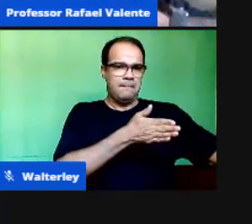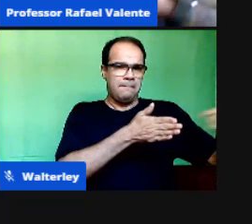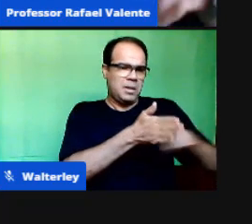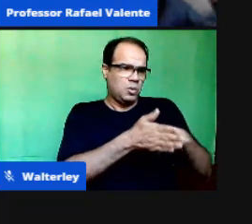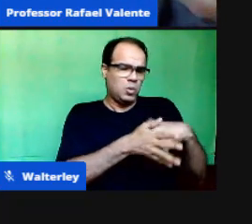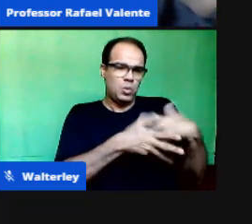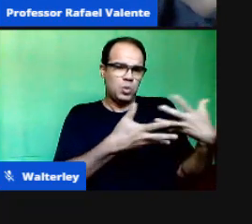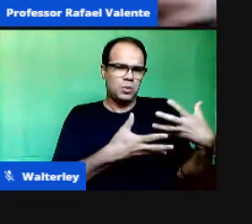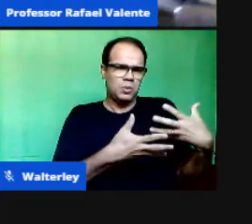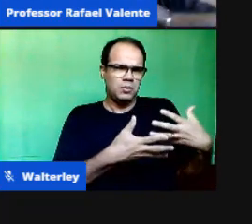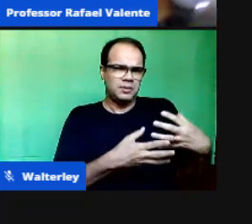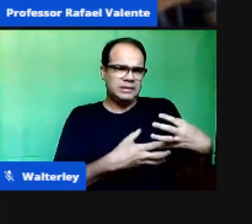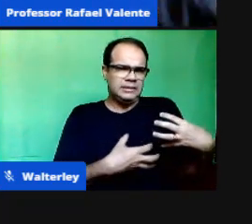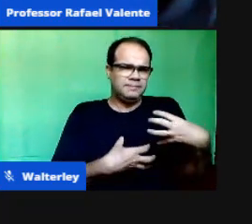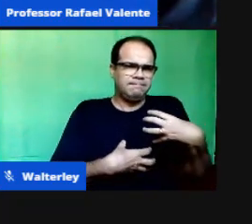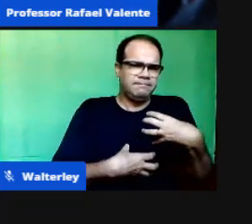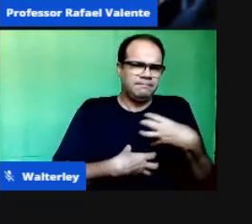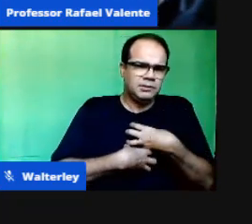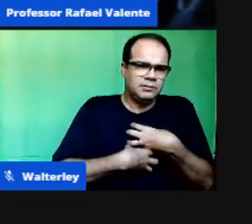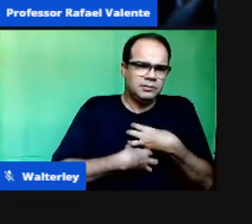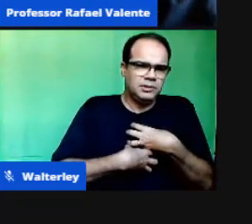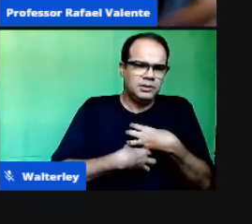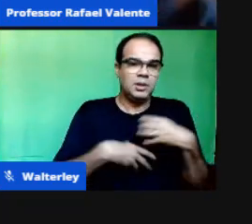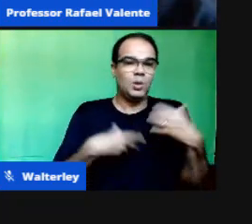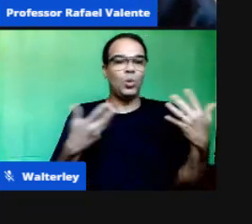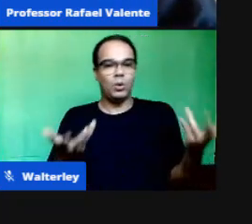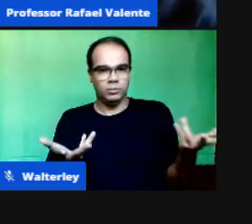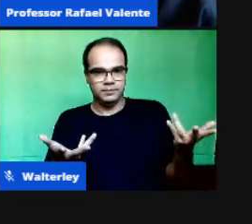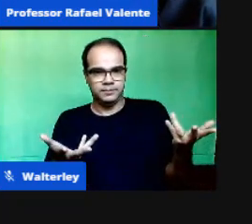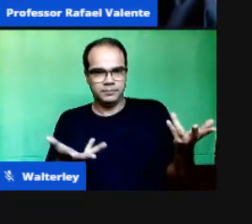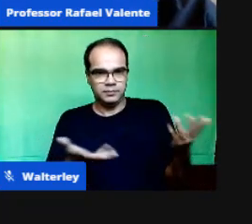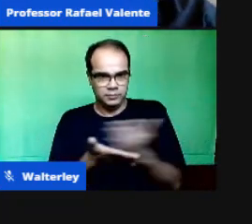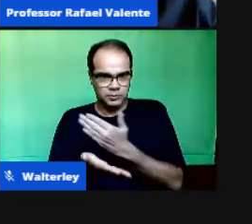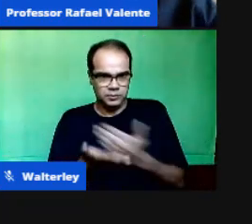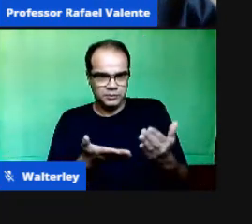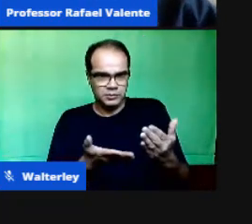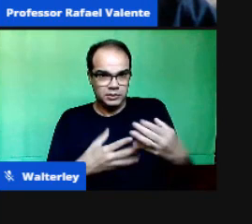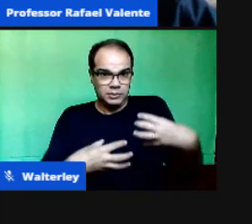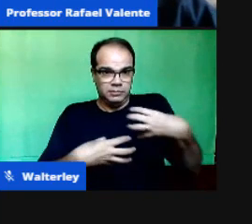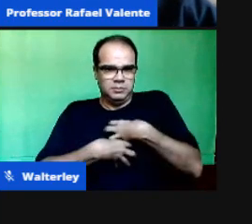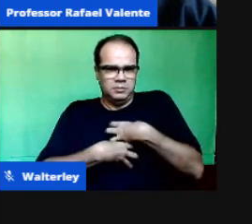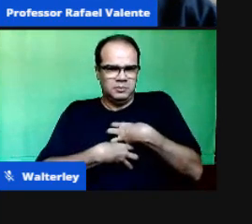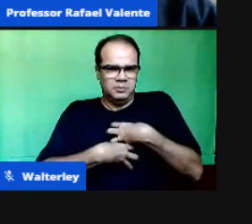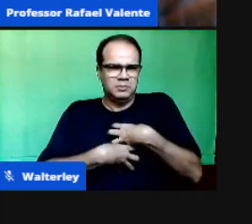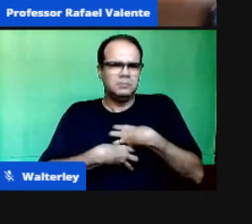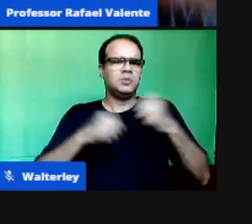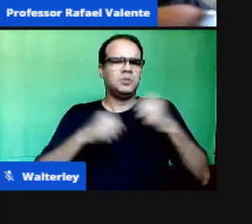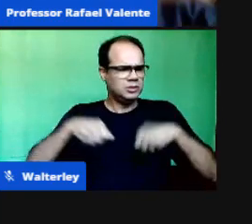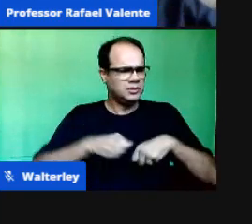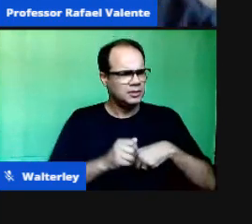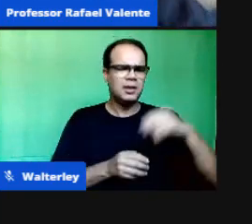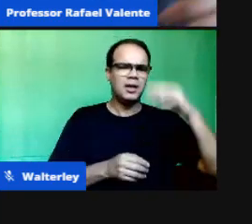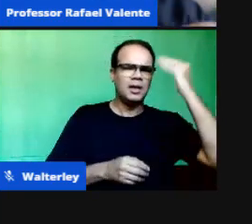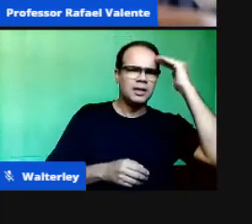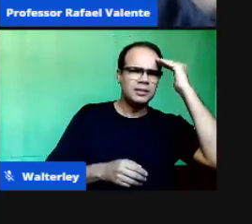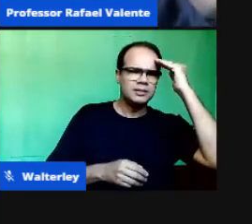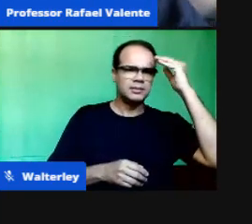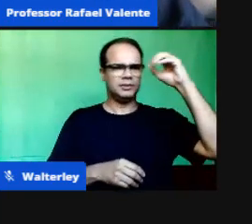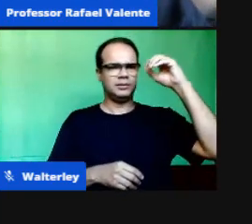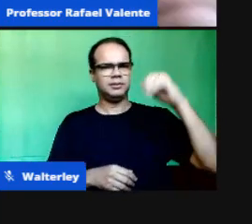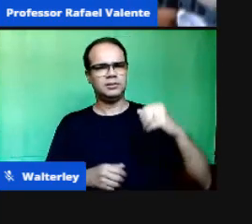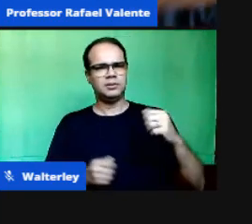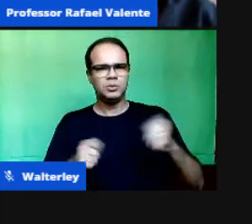existem pessoas que são mais racionais para responder a um sentimento ou mais emotivas, que a gente diz o lado